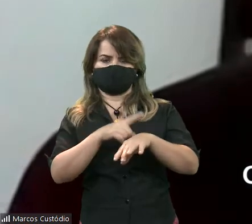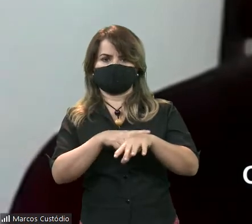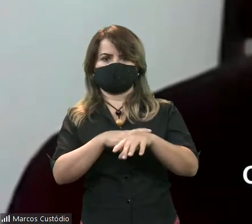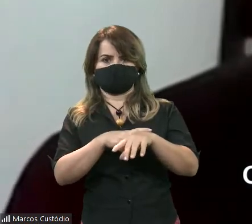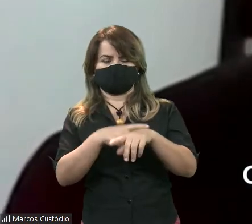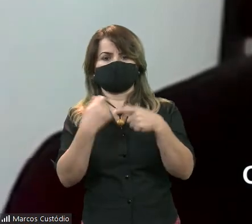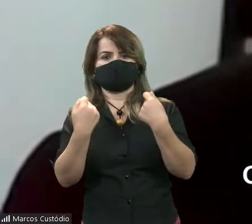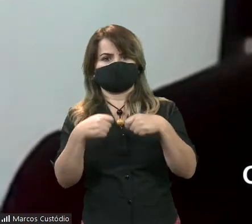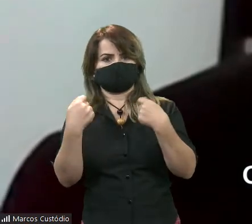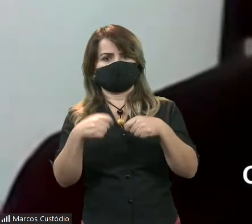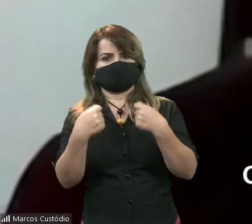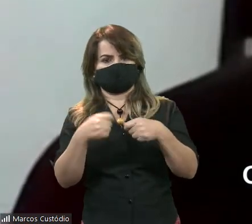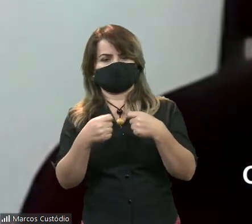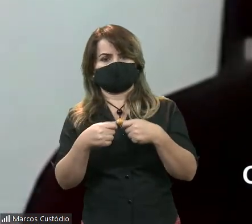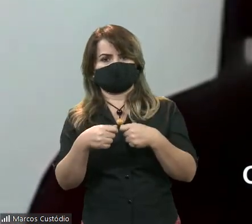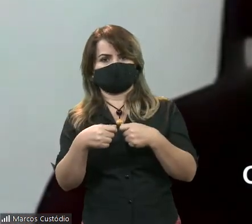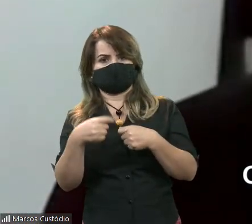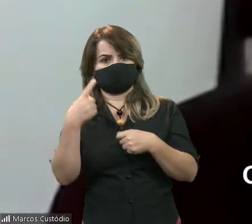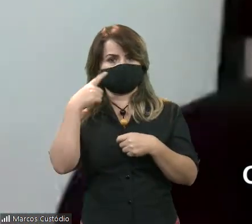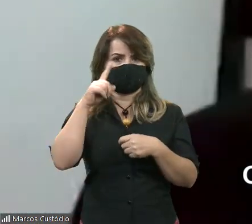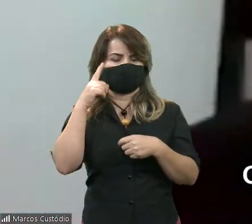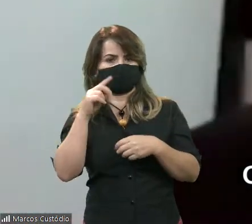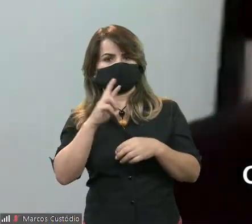equacionar algumas dúvidas.